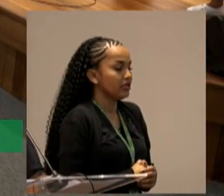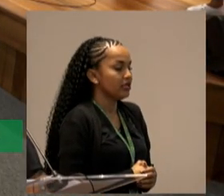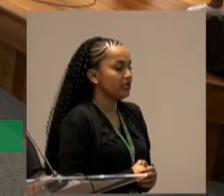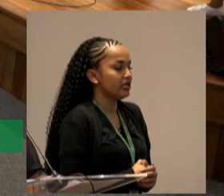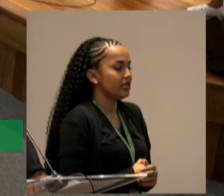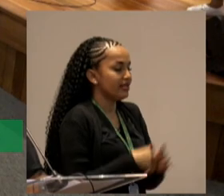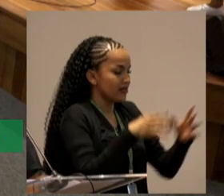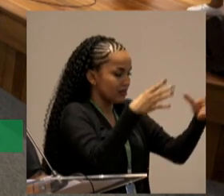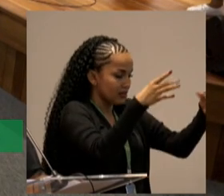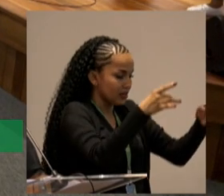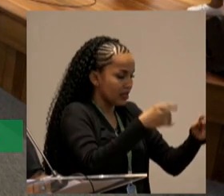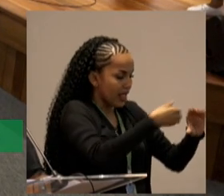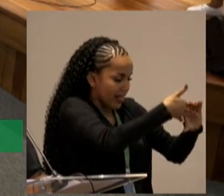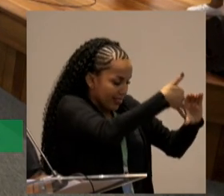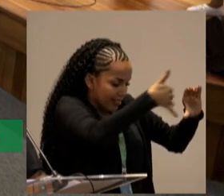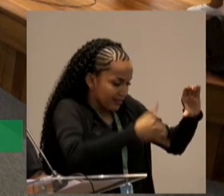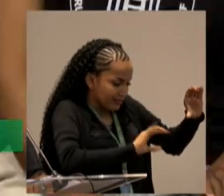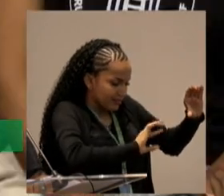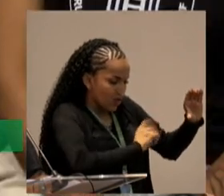especificidades, né?